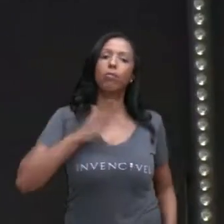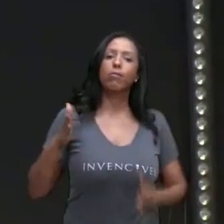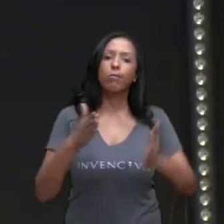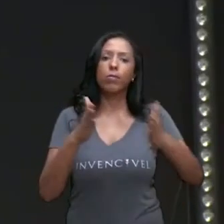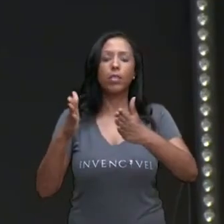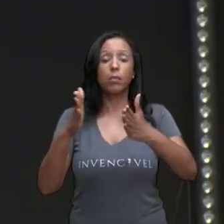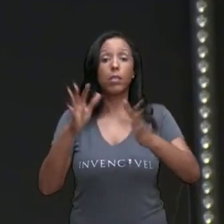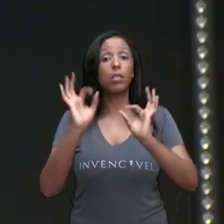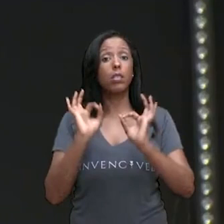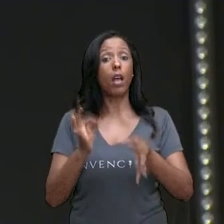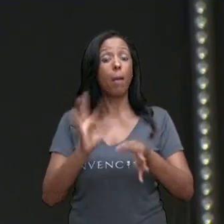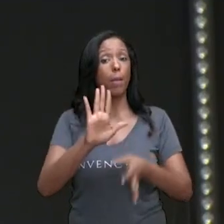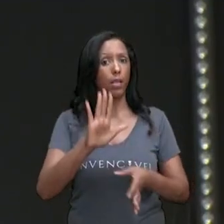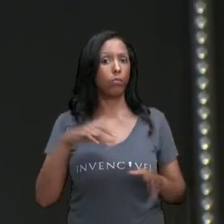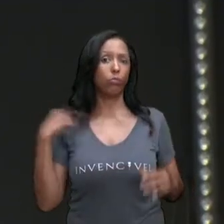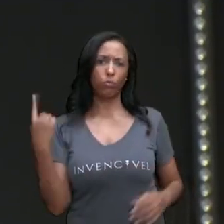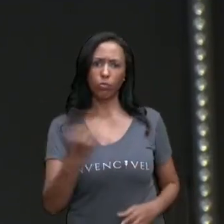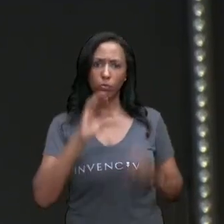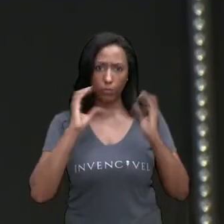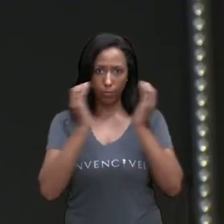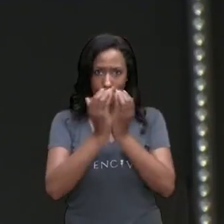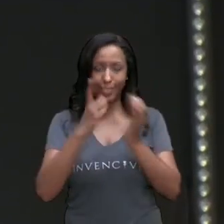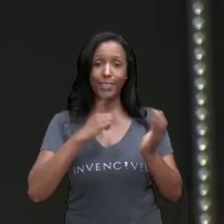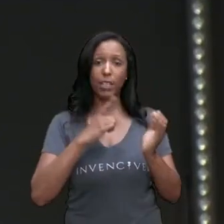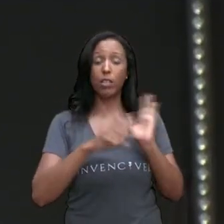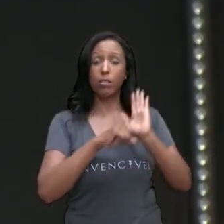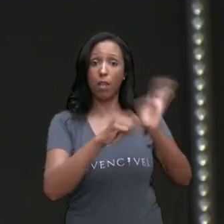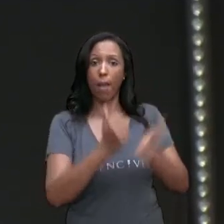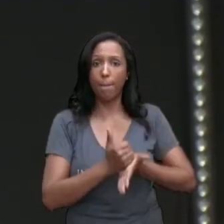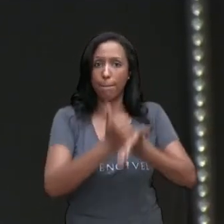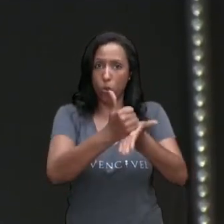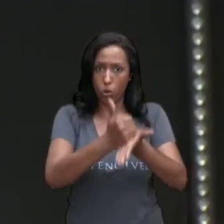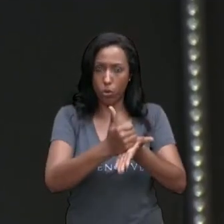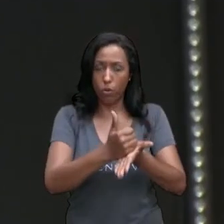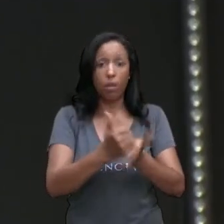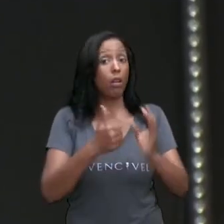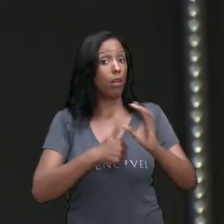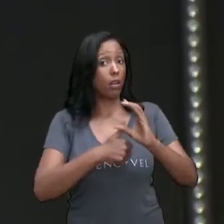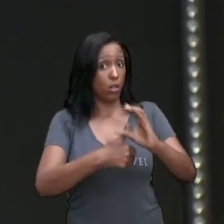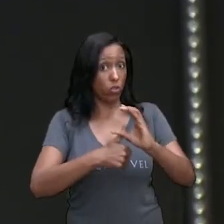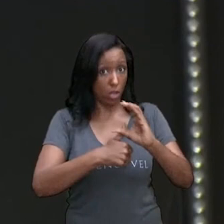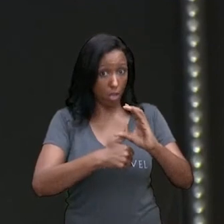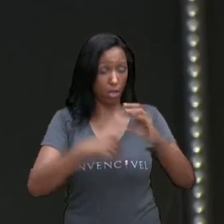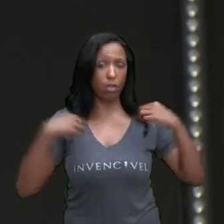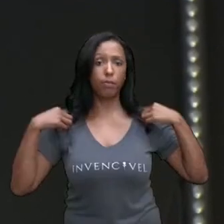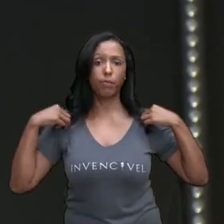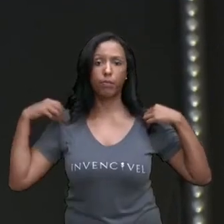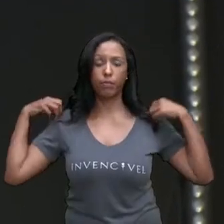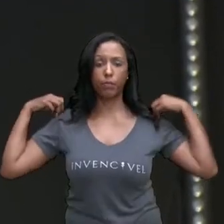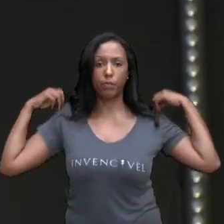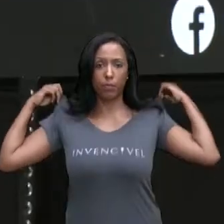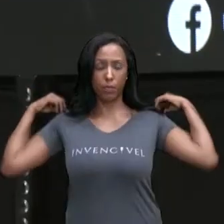Agora, no nosso comunidade terapêutica, em toda comunidade terapêutica cristã, o que que acontece? Tem terapia?